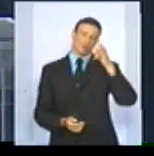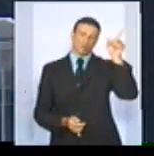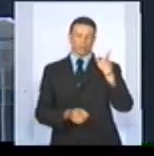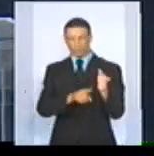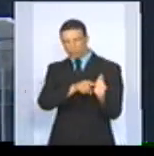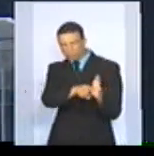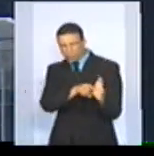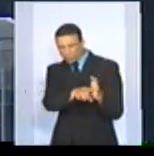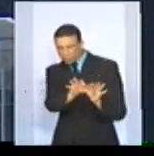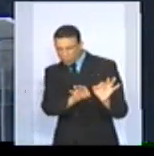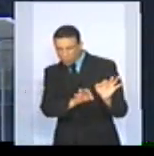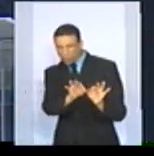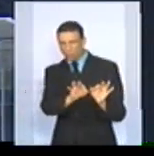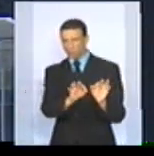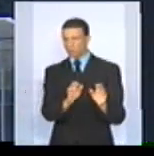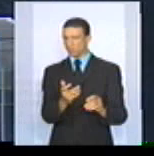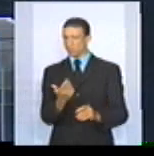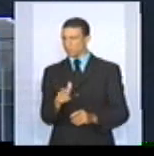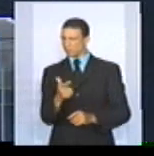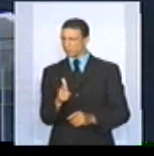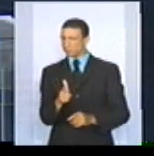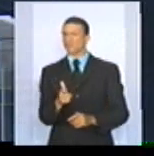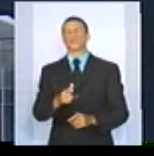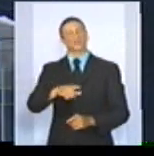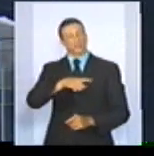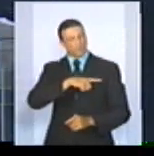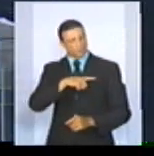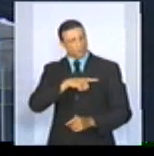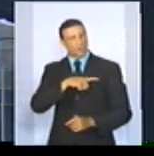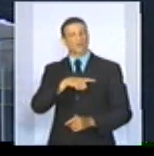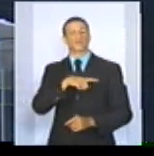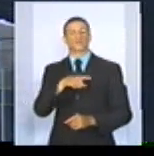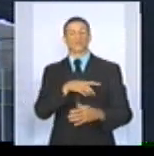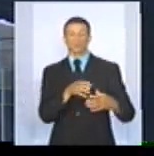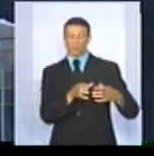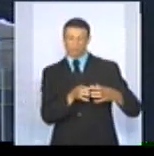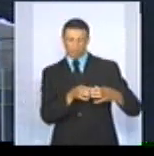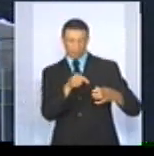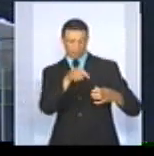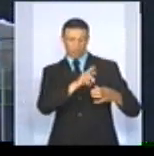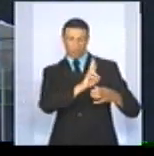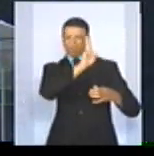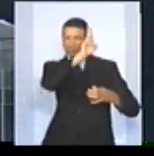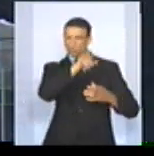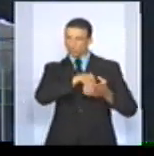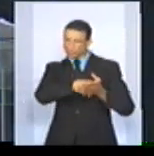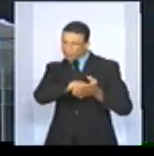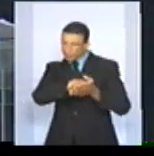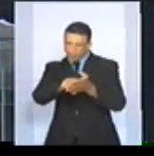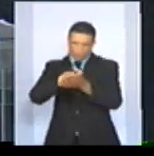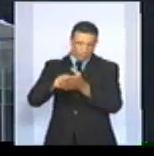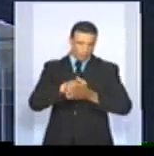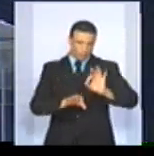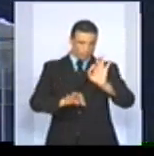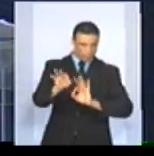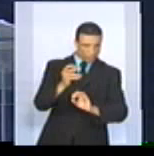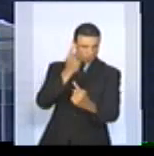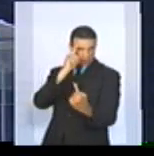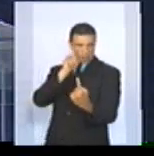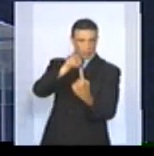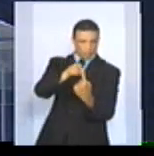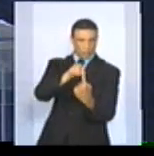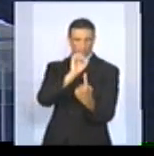fiscalizará conteúdo nem programação. Ela apenas vai regular essa política de cotas. Os objetivos e competências da